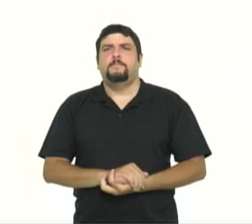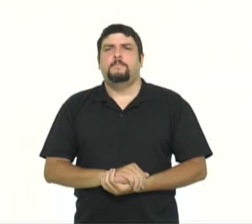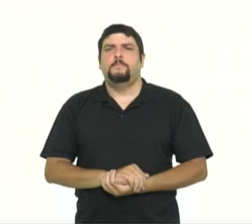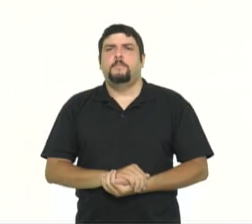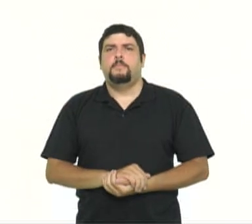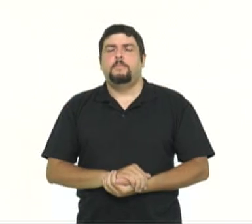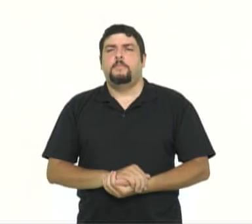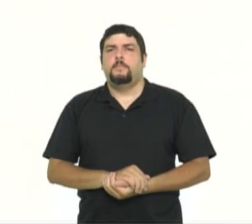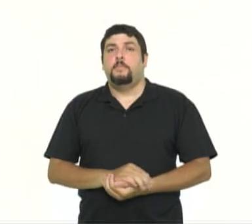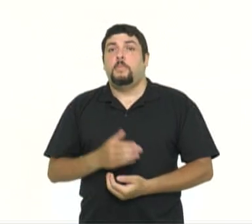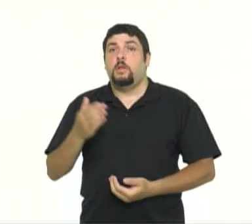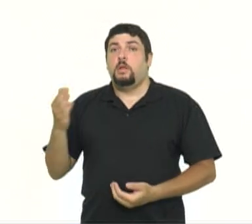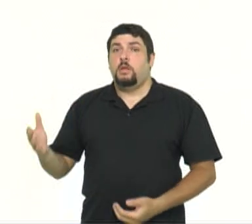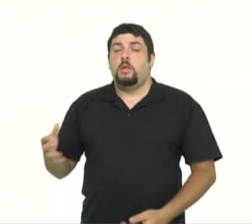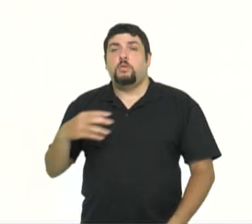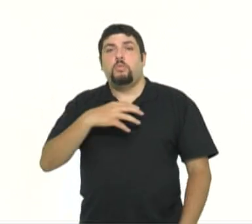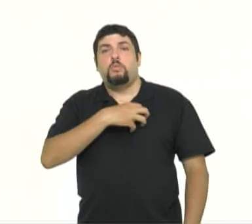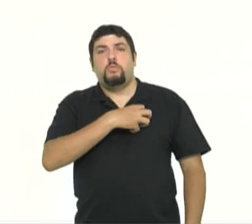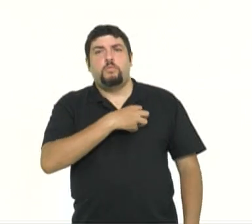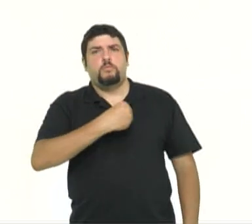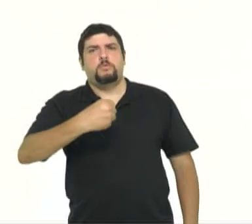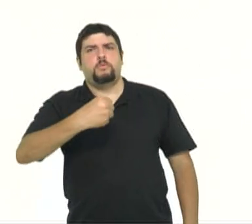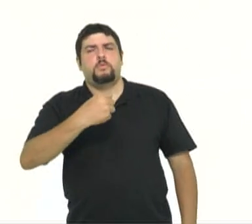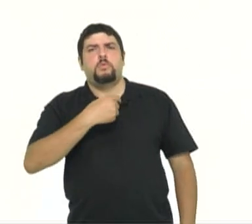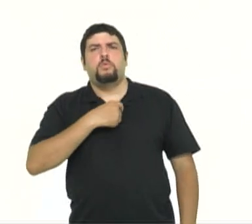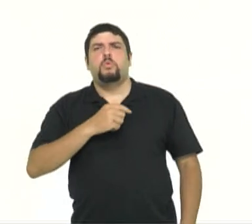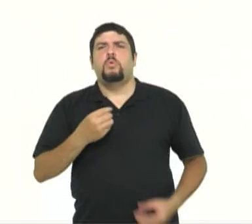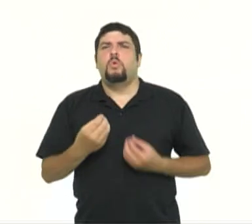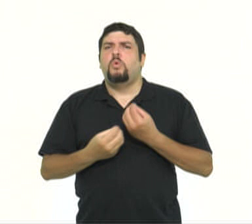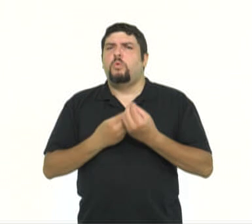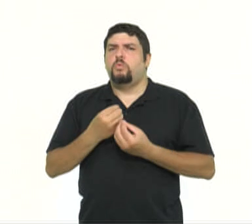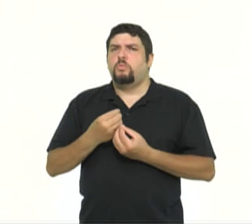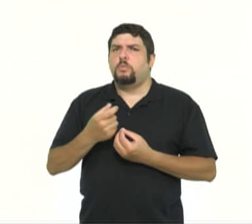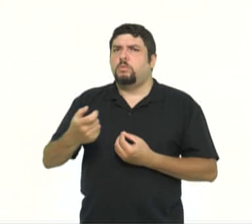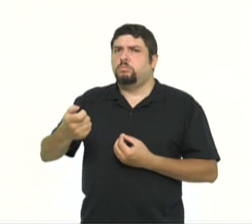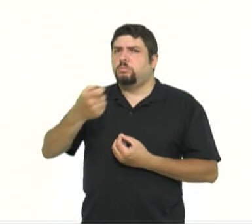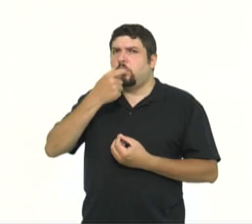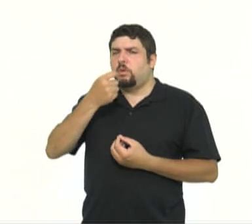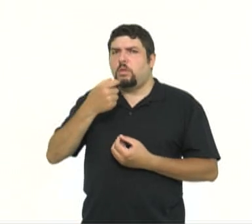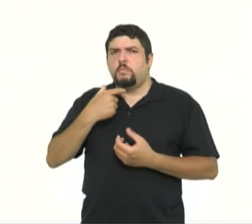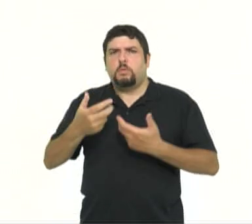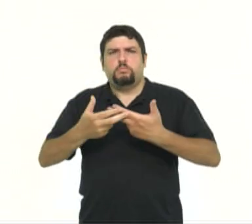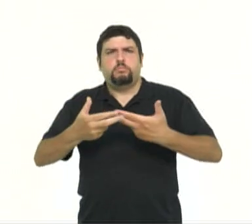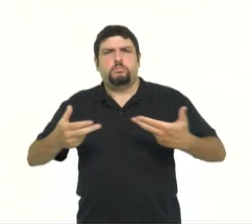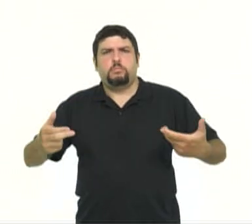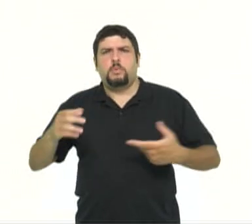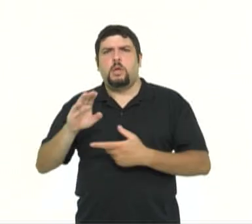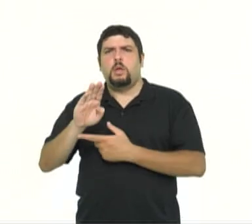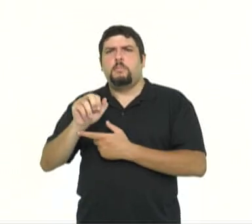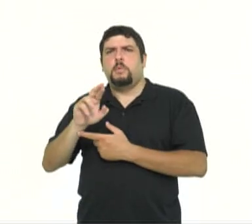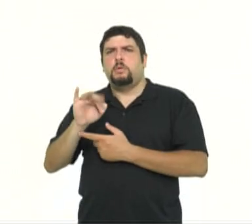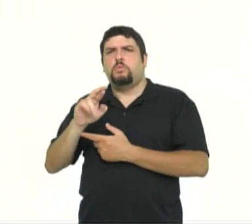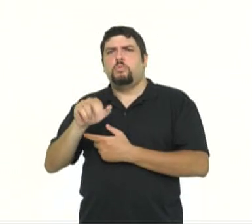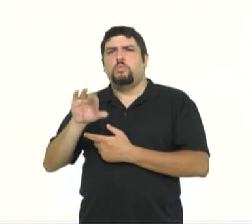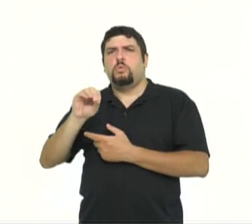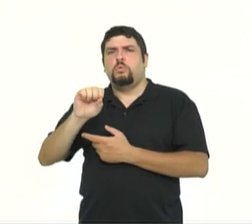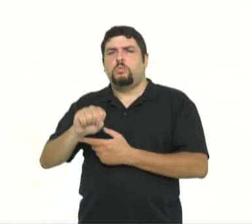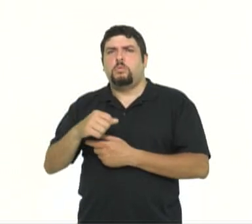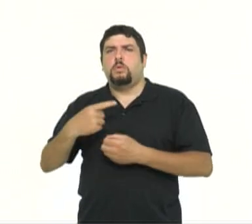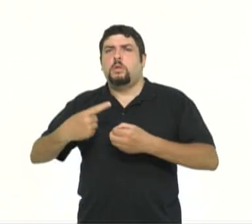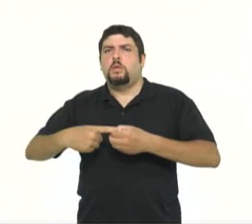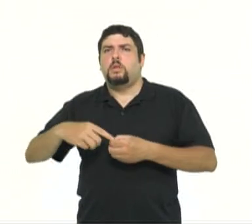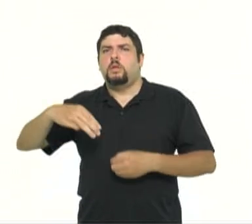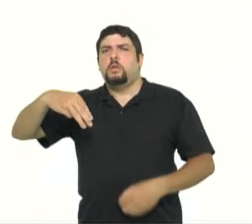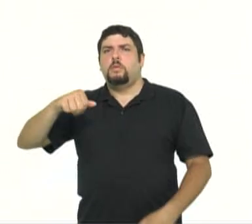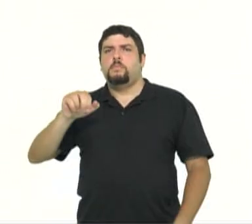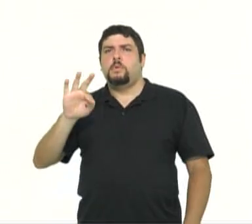Florbela cometeu suicídio ao tomar uma sobredose de barbitúricos na cidade de Matosinhos, no dia